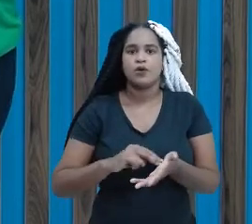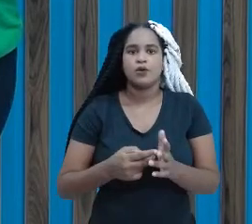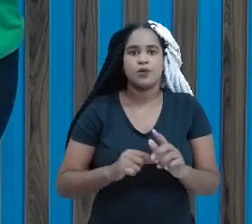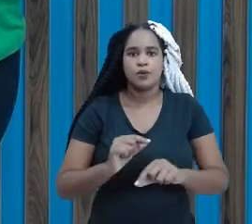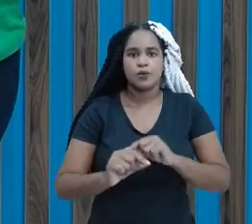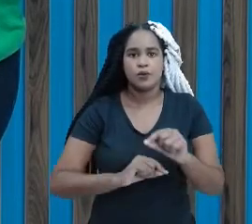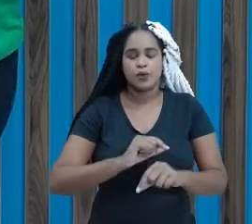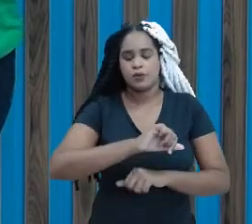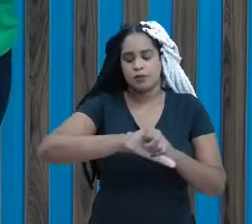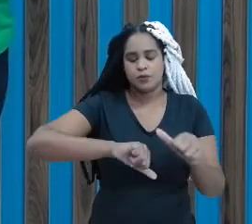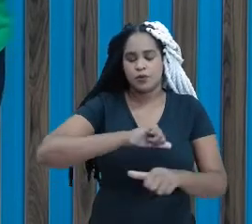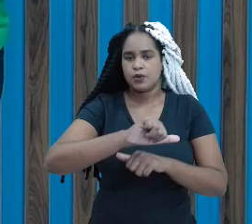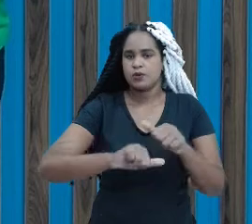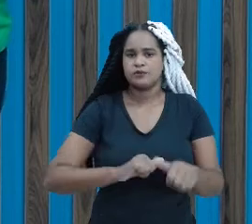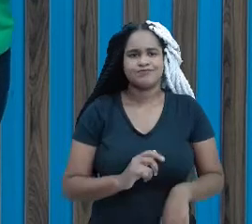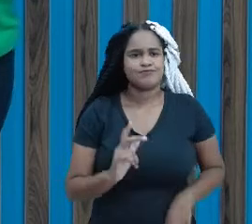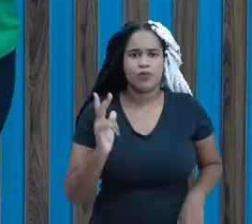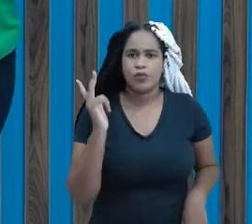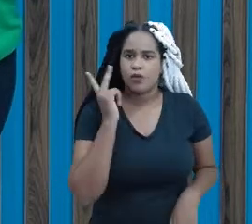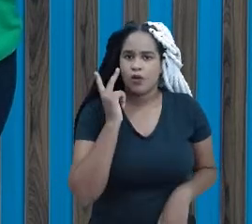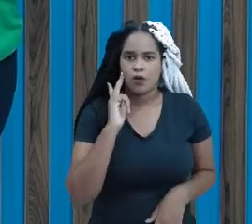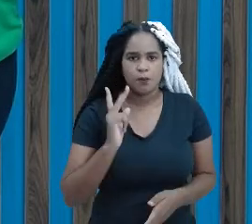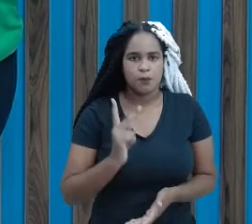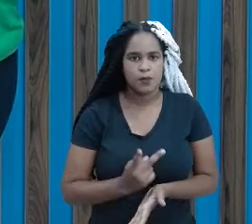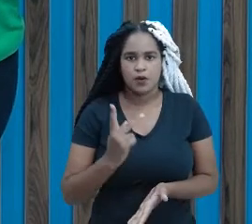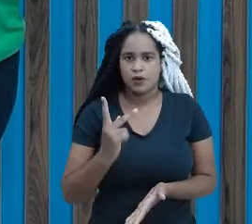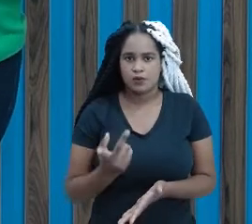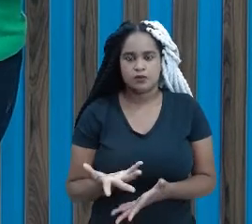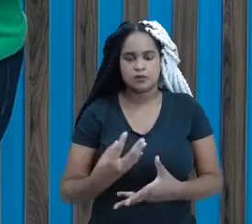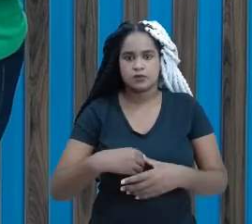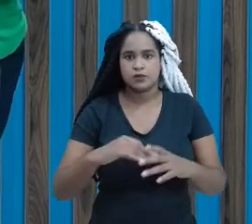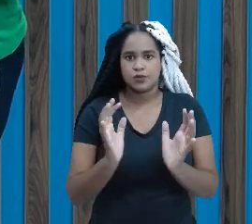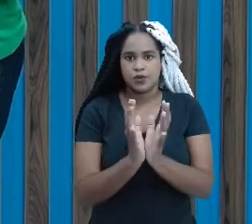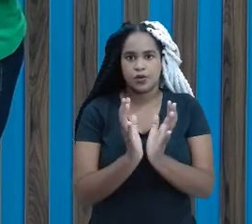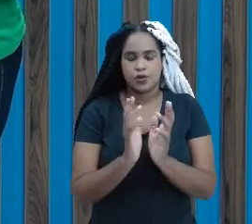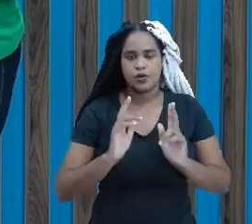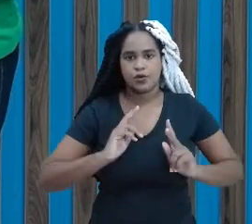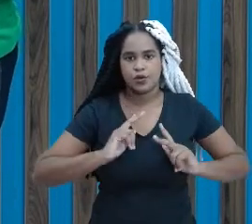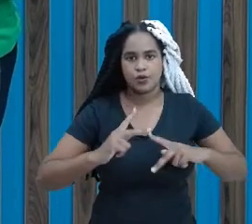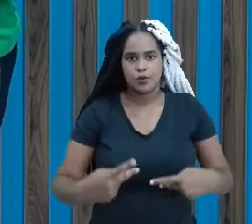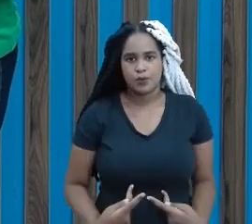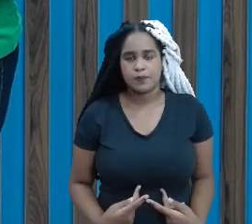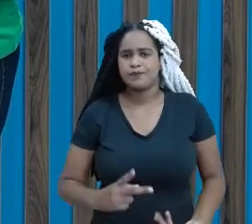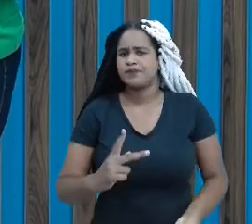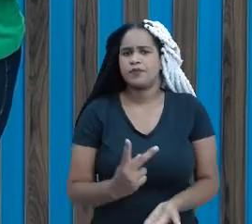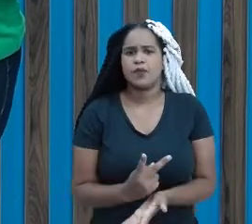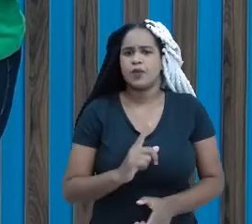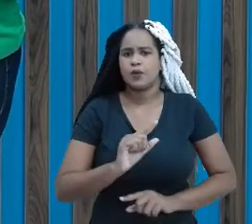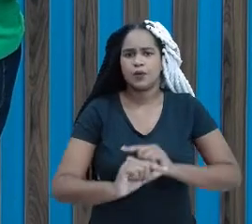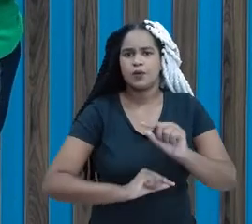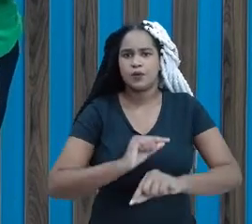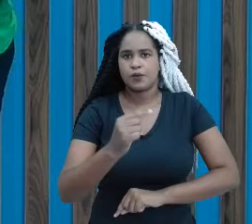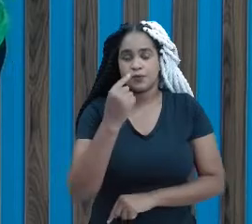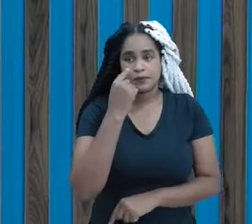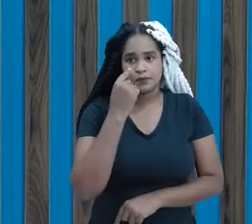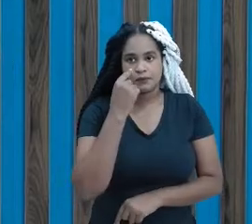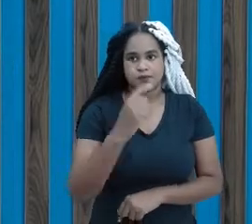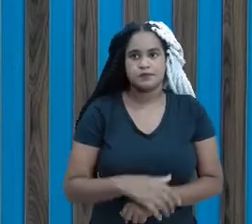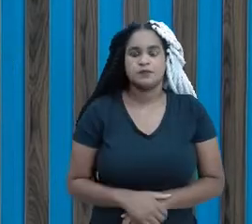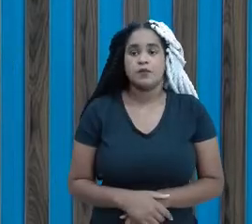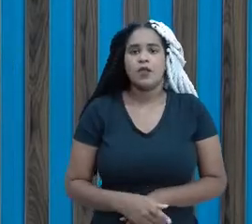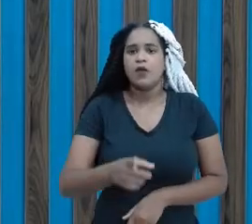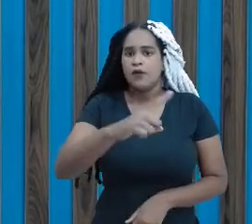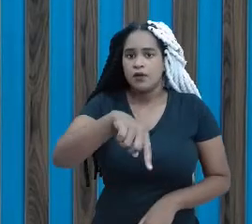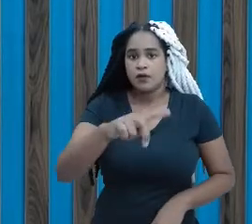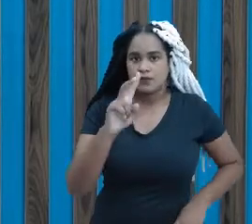alterações mais comuns que ocorrem nos seres humanos, tá? O que acontece aí na síndrome de Down? Estão